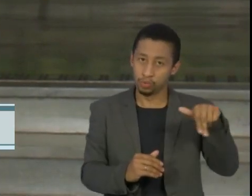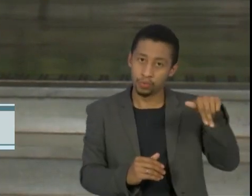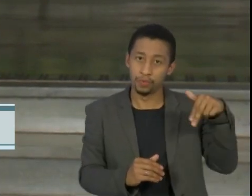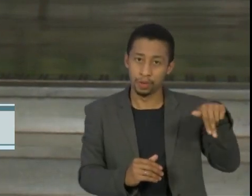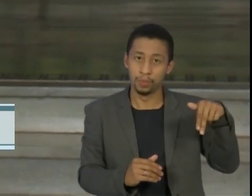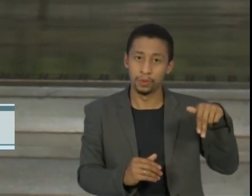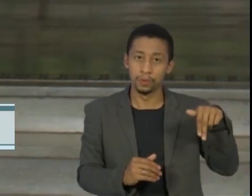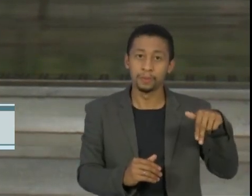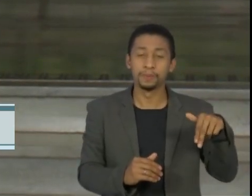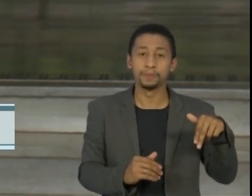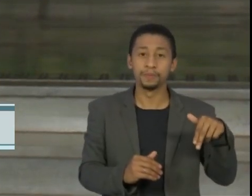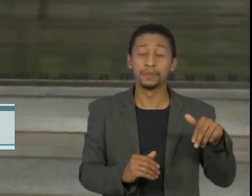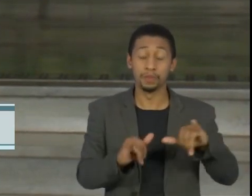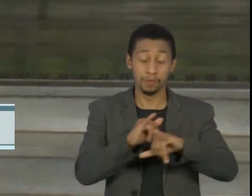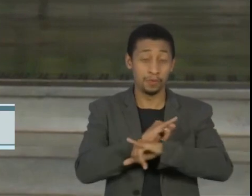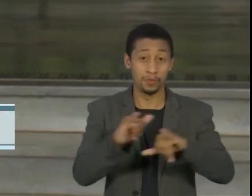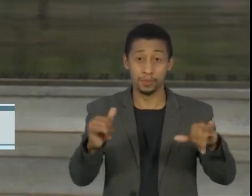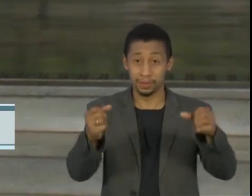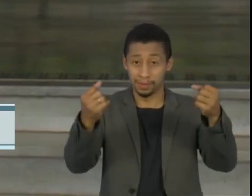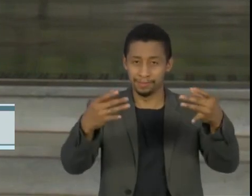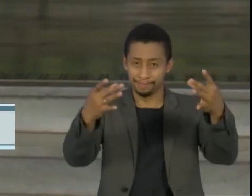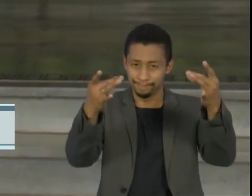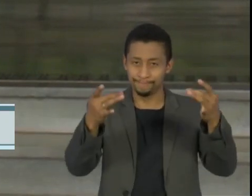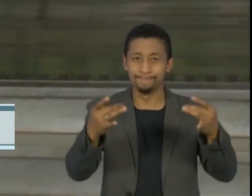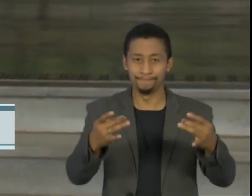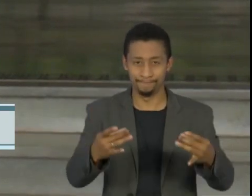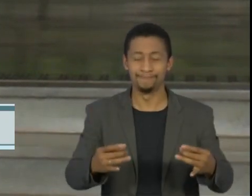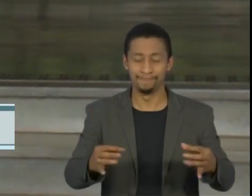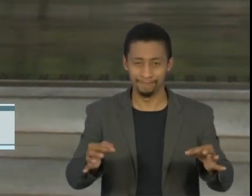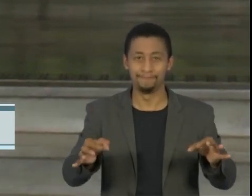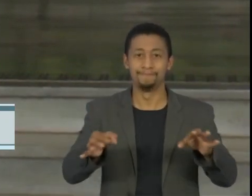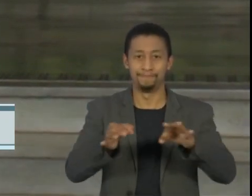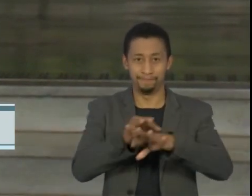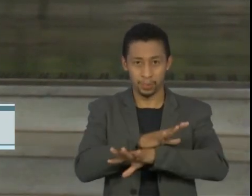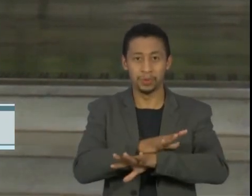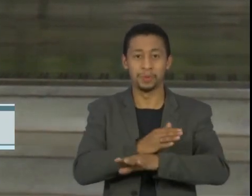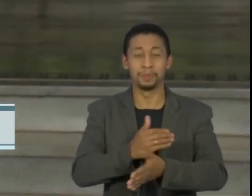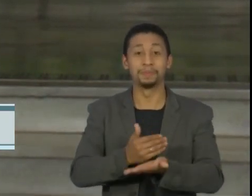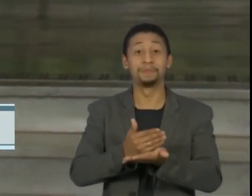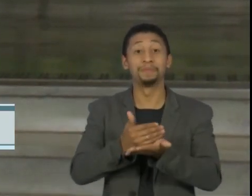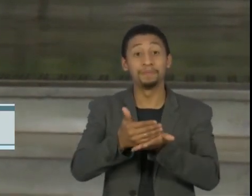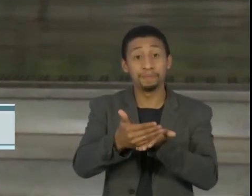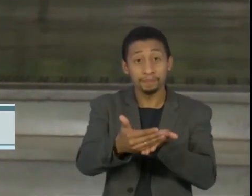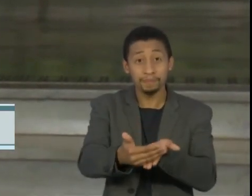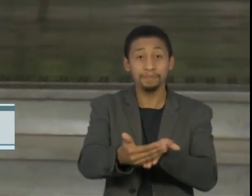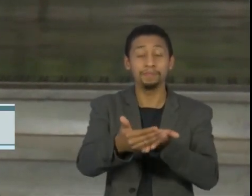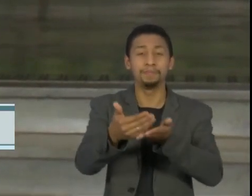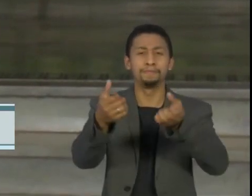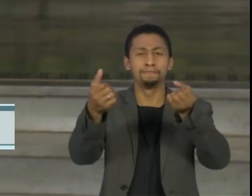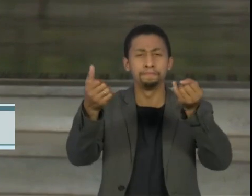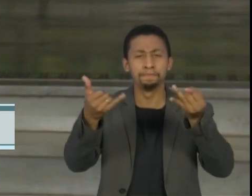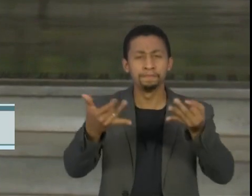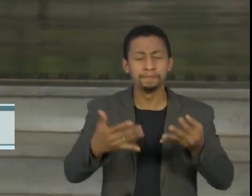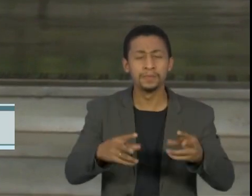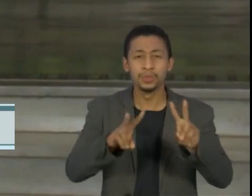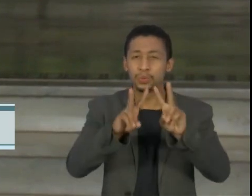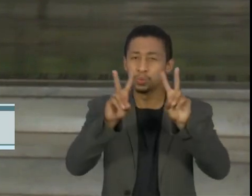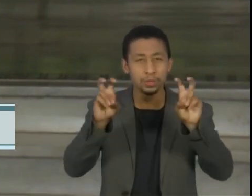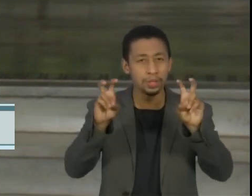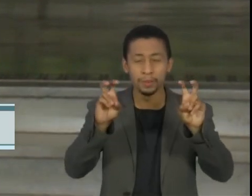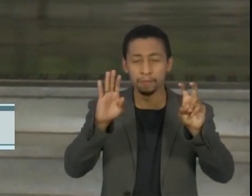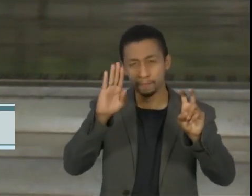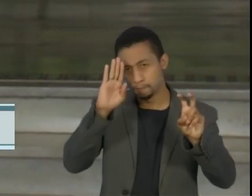novembro. Estas eram as informações e as mensagens de hoje. Vamos começar agora falando do tema